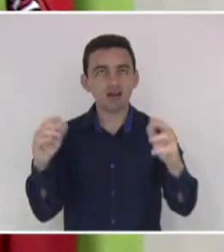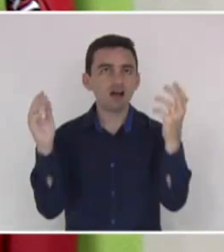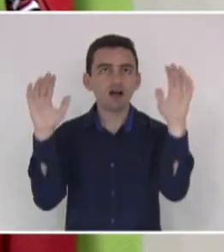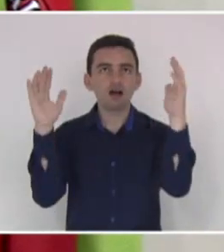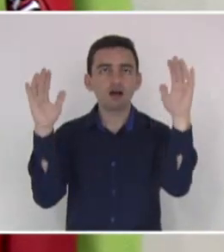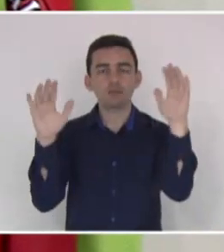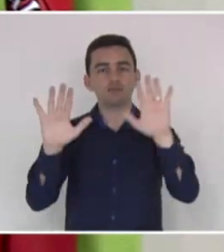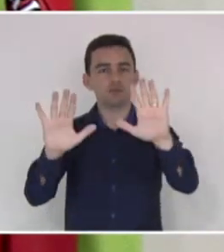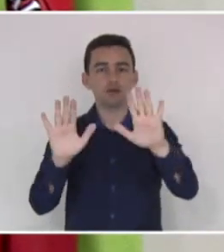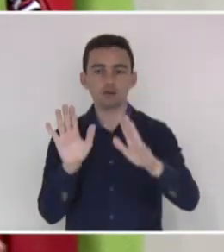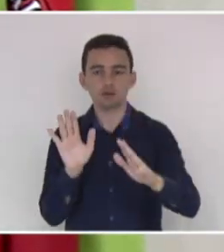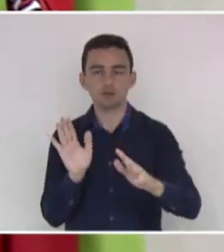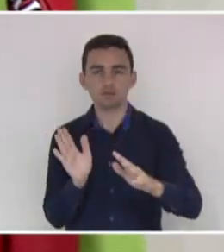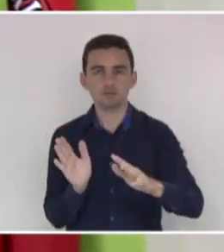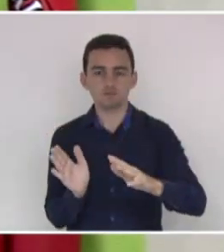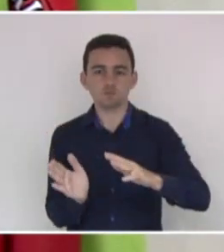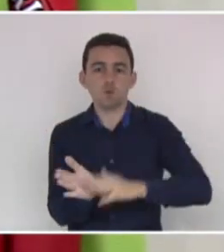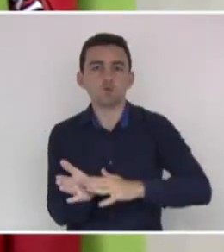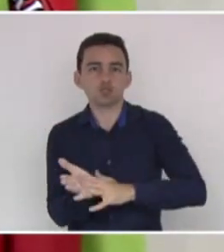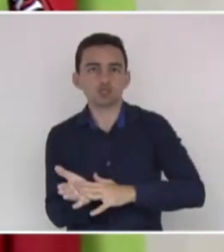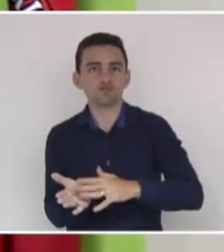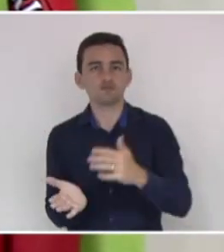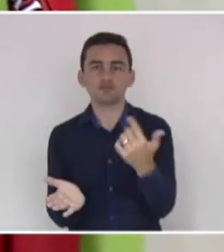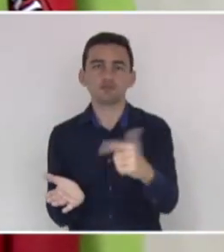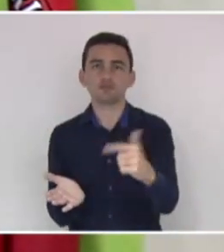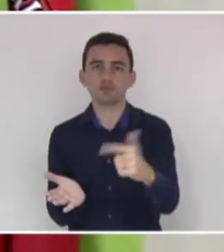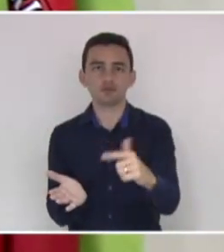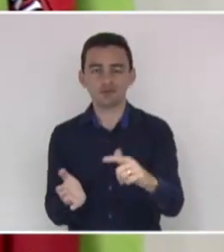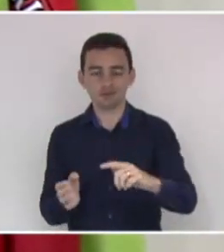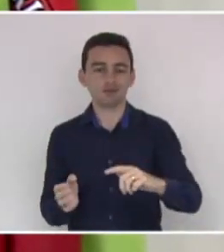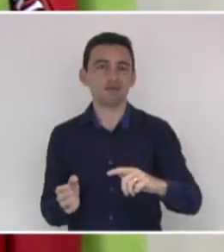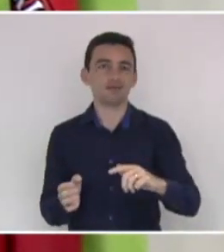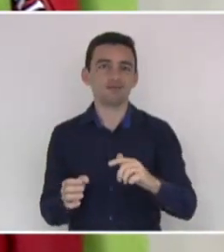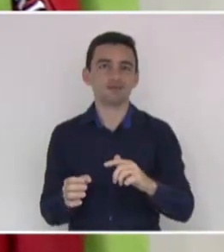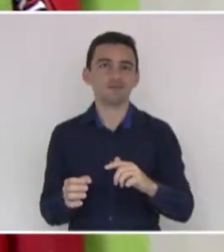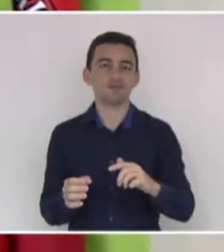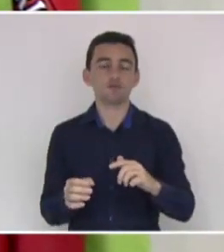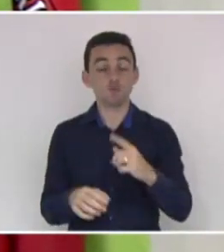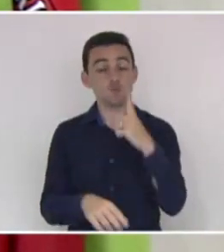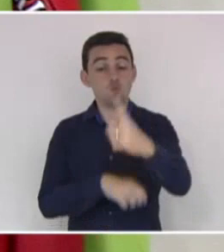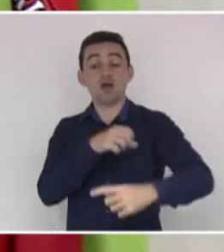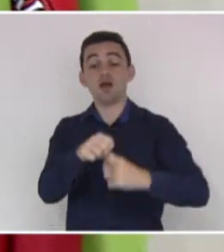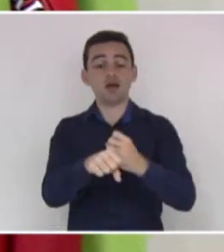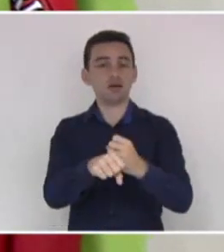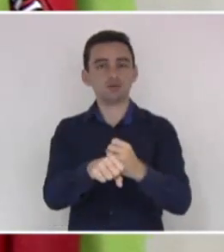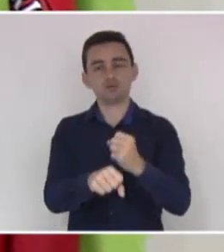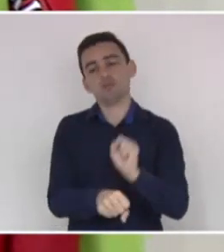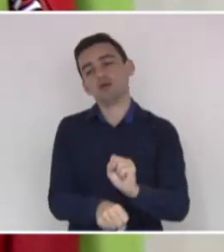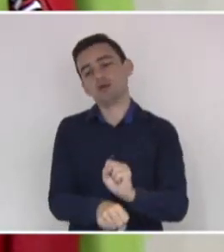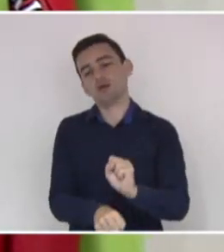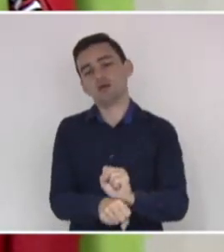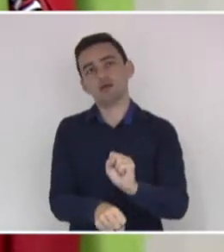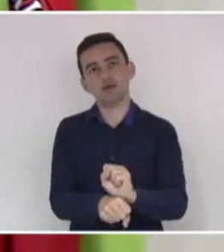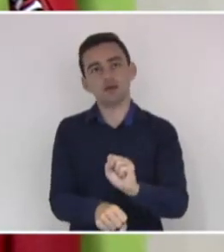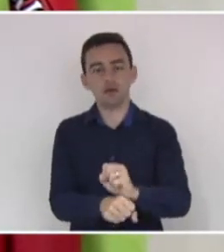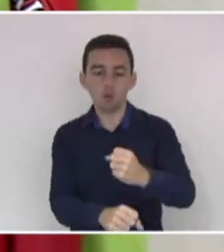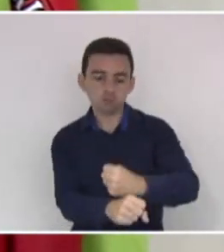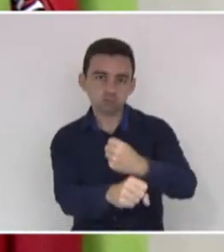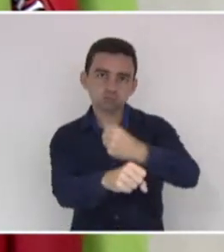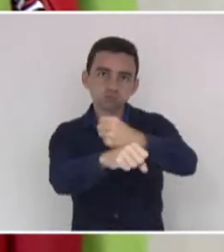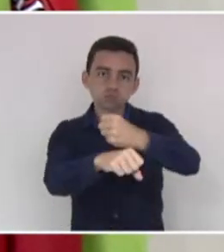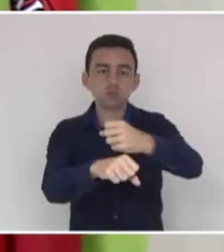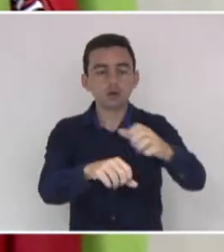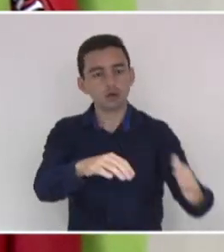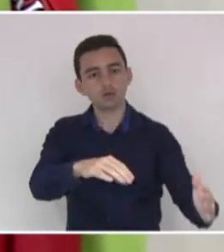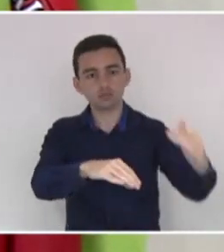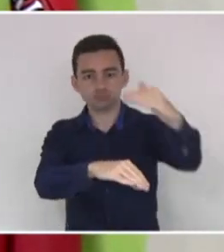mas já se faz mais um ano e a obra não ocorre. E nós estamos trabalhando, eu tenho a certeza